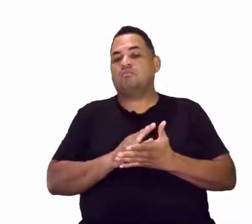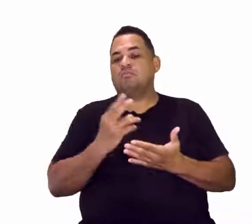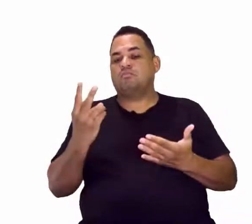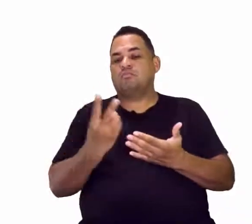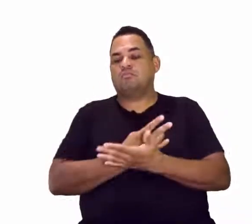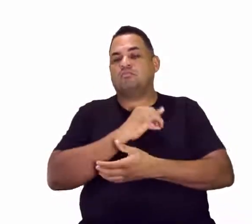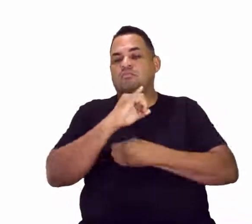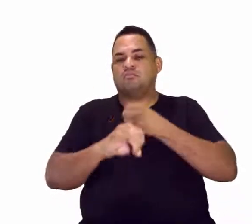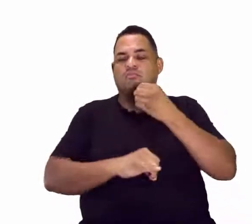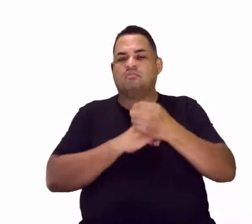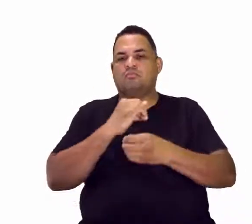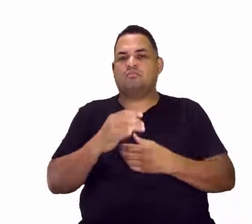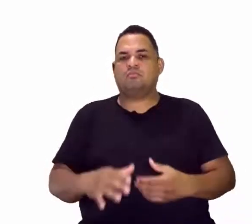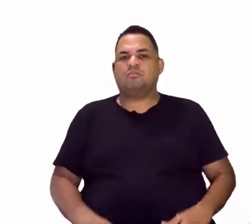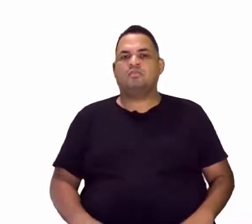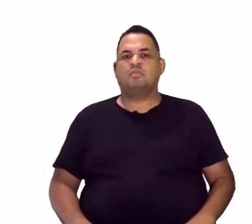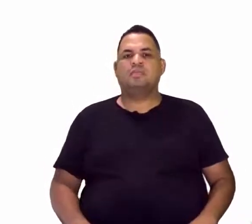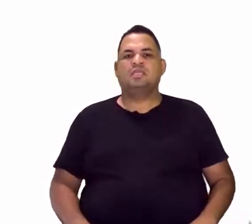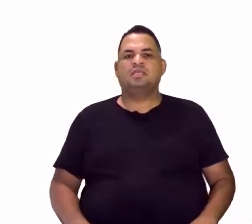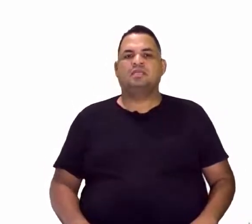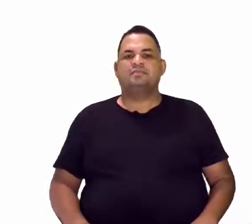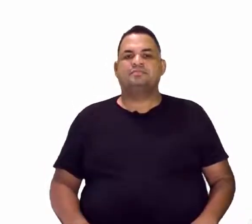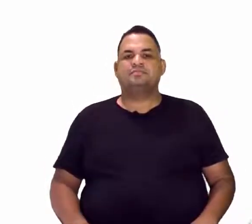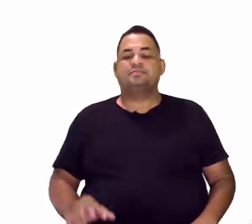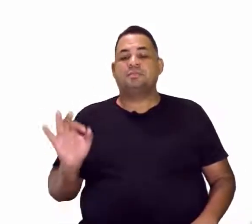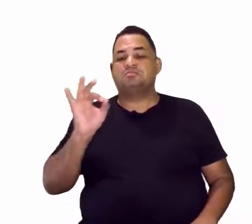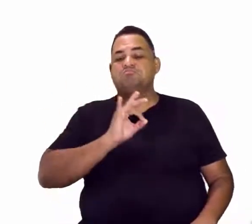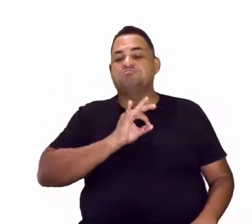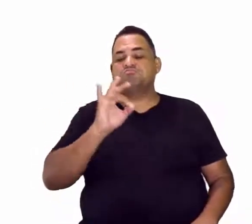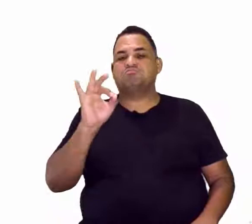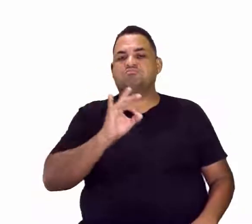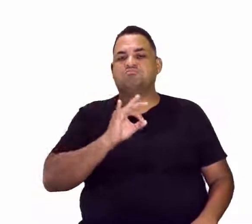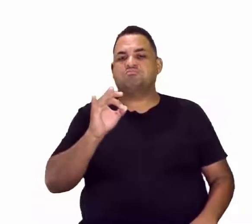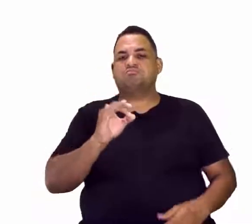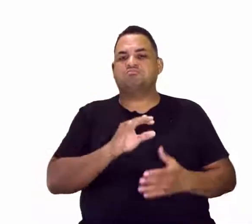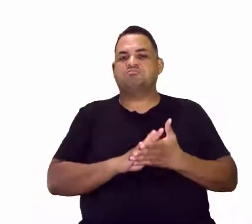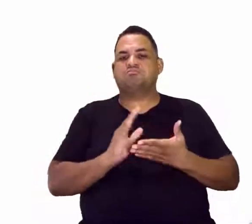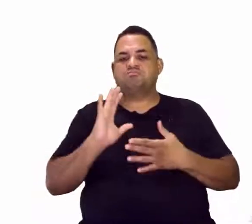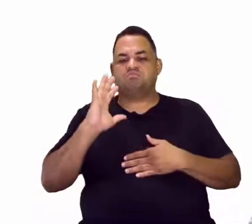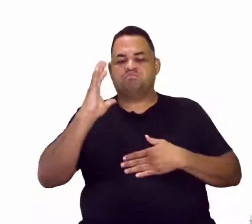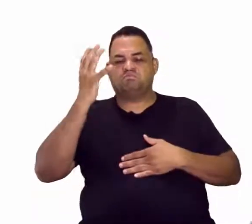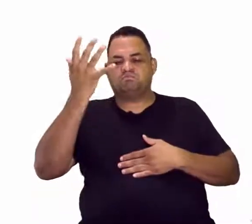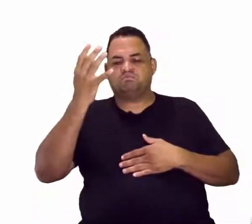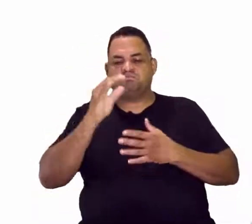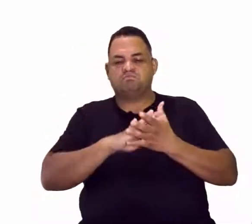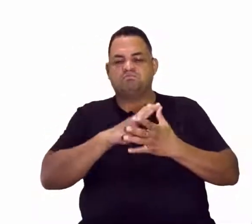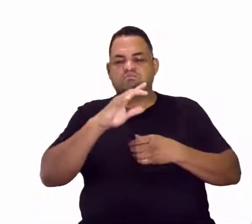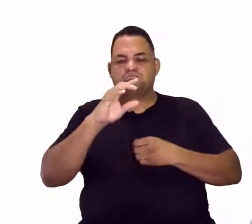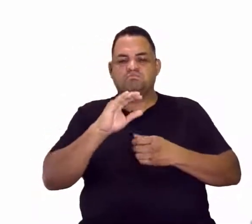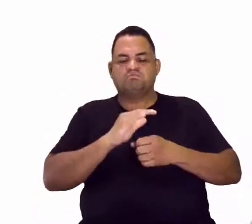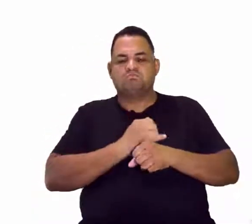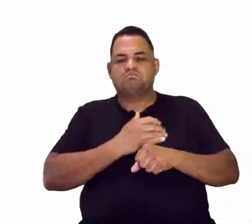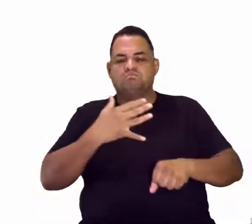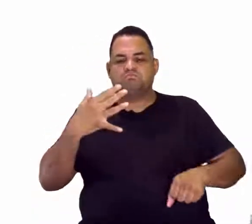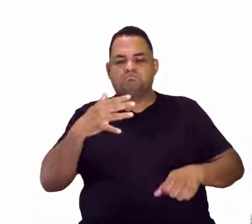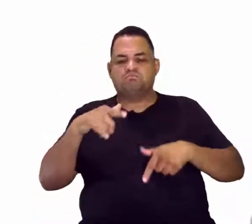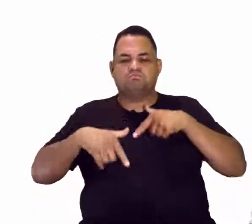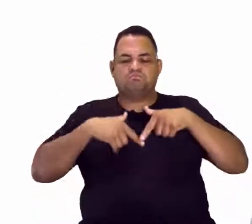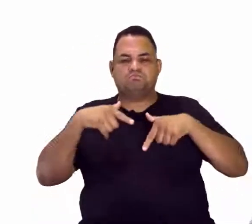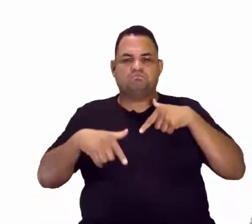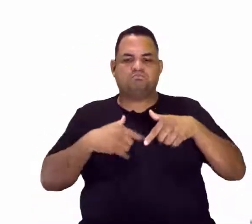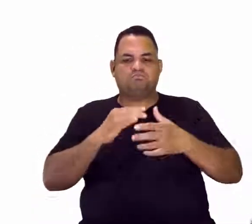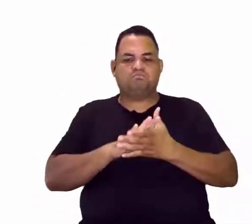a medida em porcentagem da capacidade de um ácido em